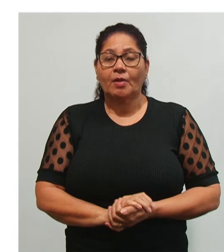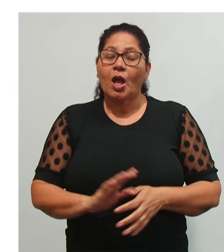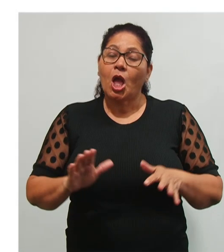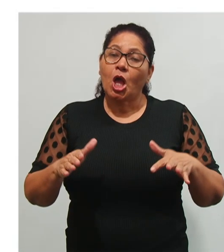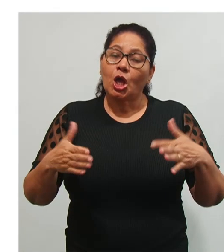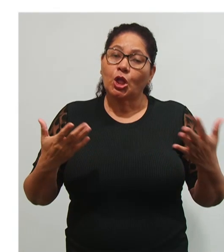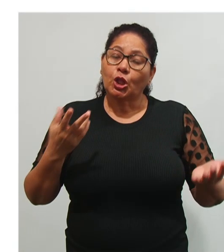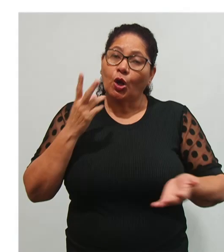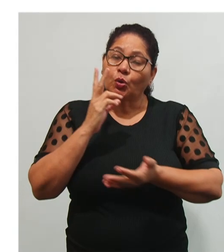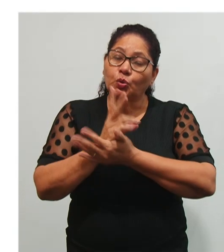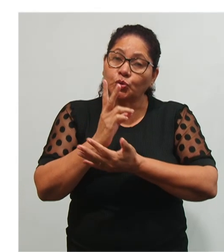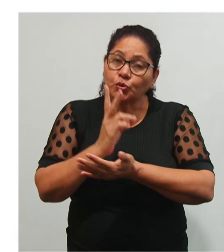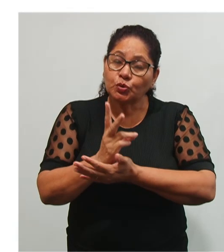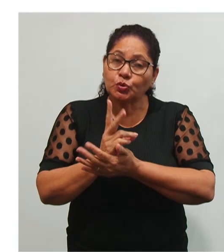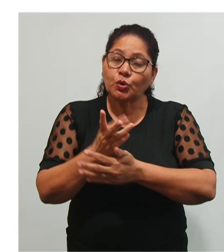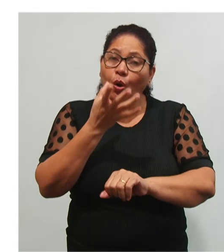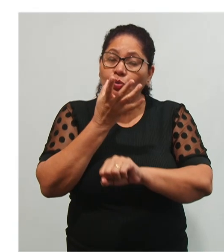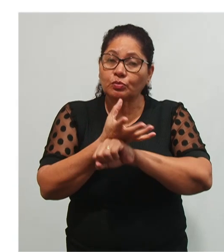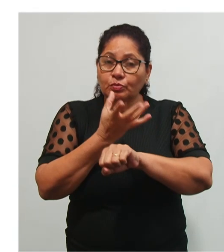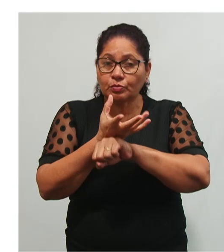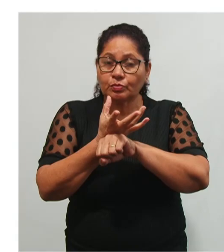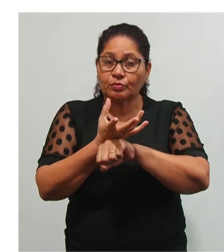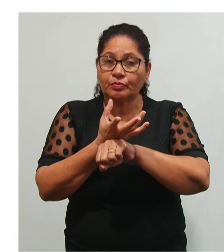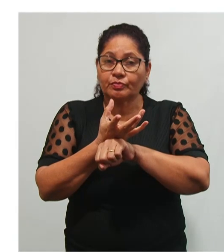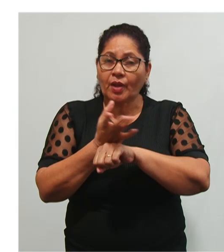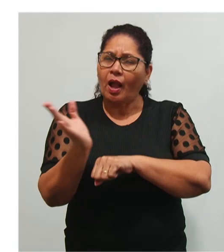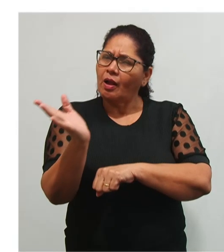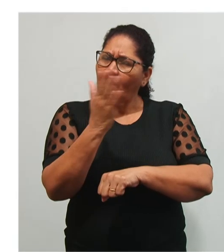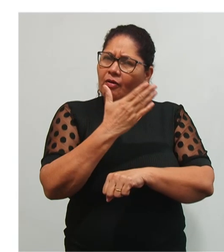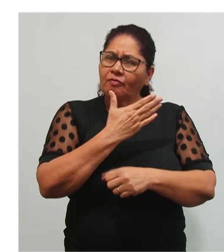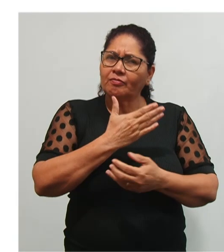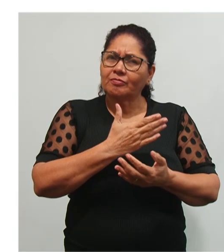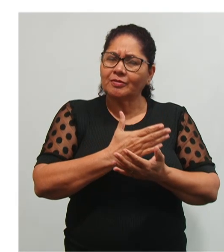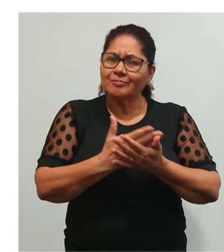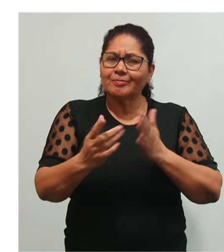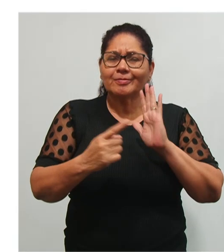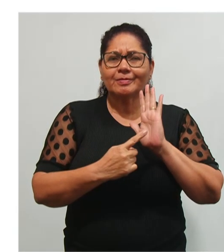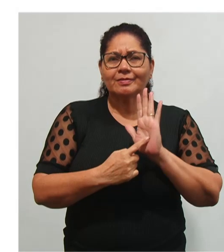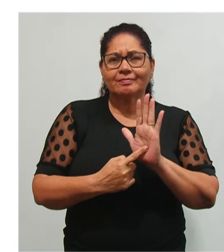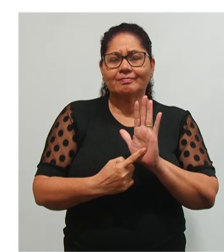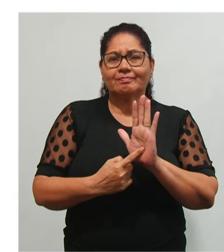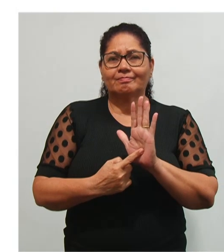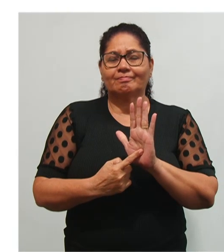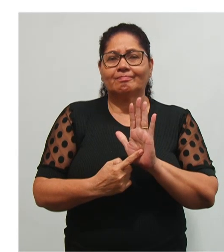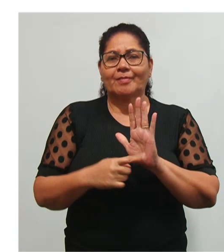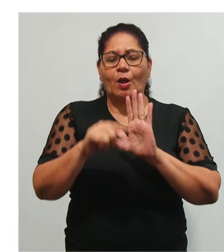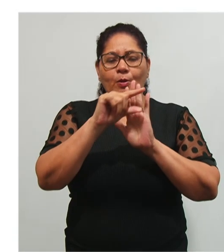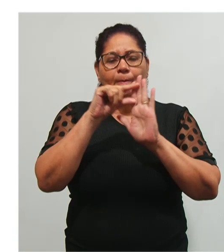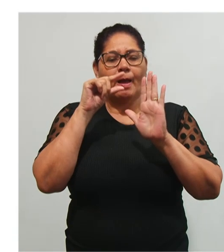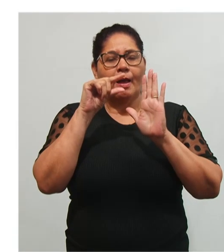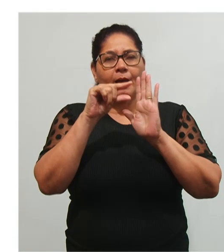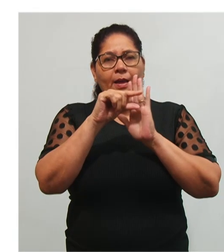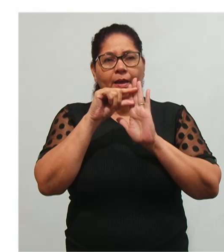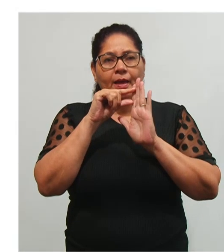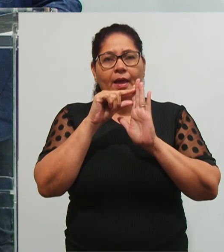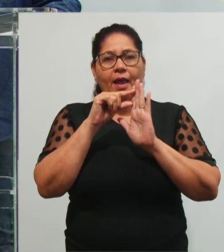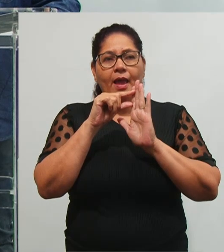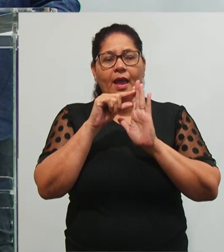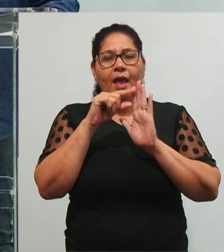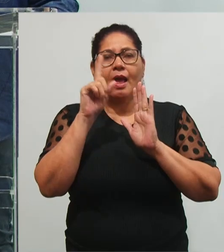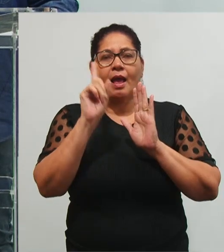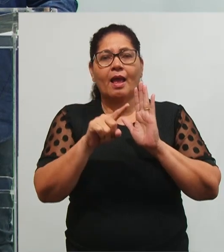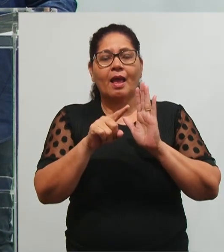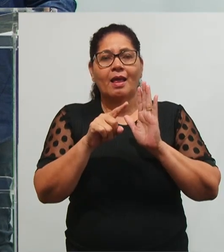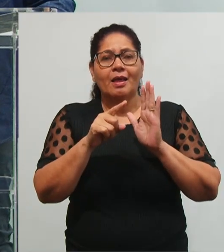Então, seguindo aí com a nossa disciplina, vamos inicialmente apresentar a ementa. A ementa ela é